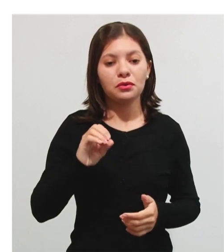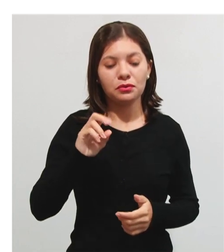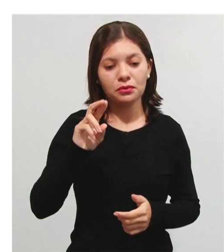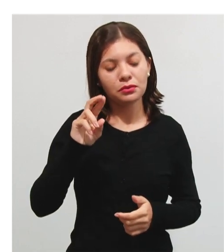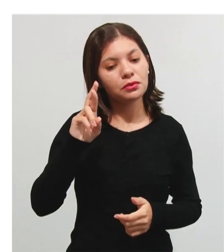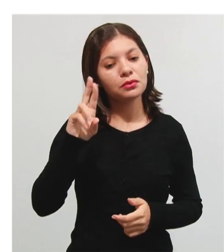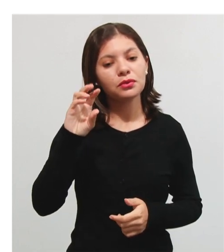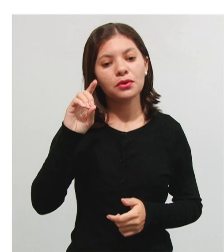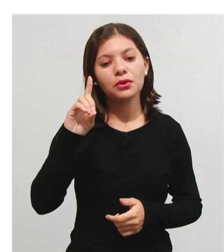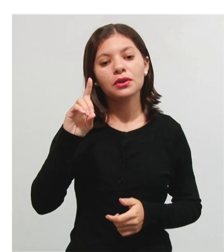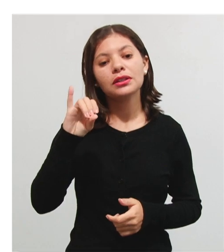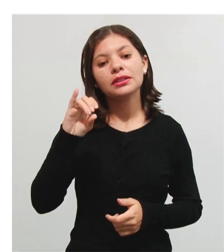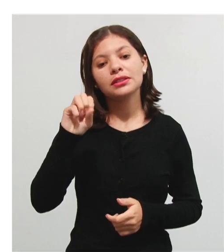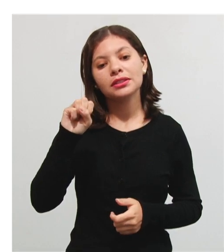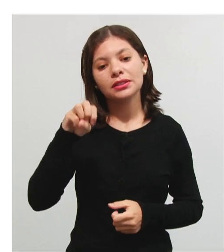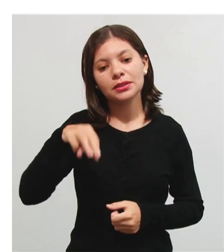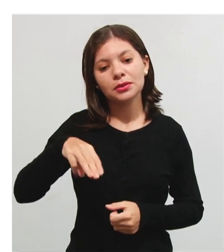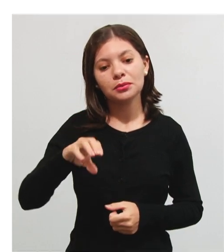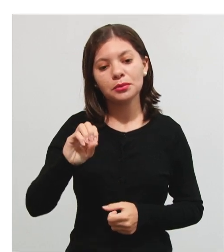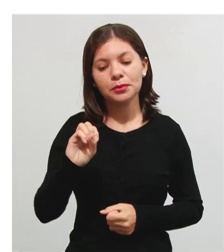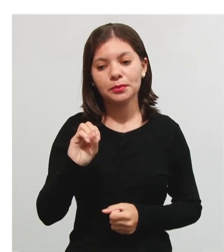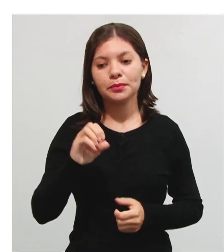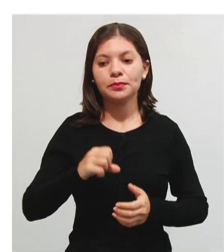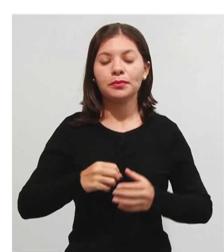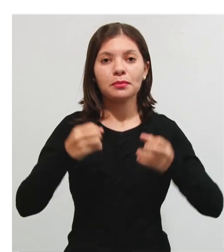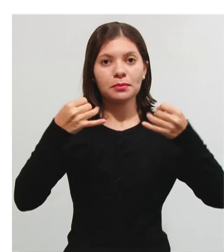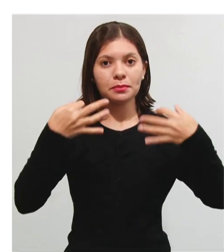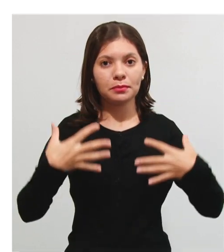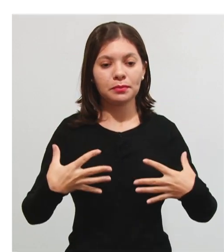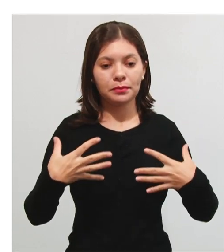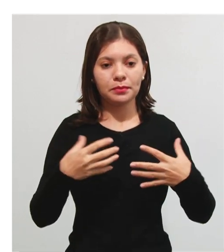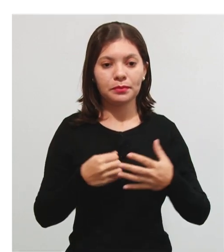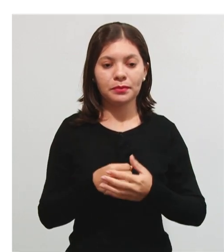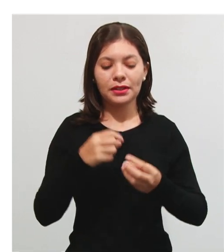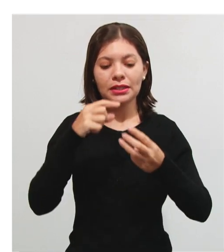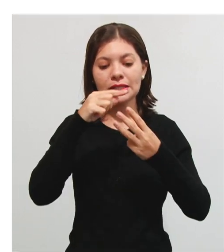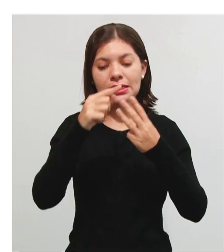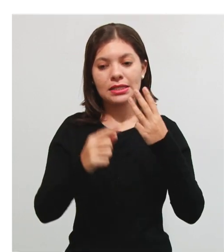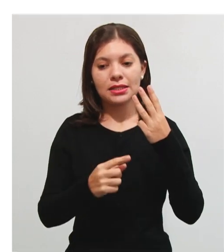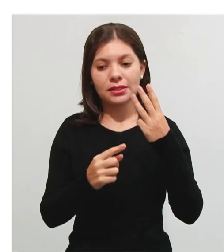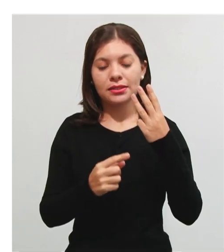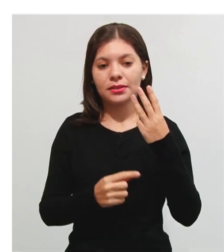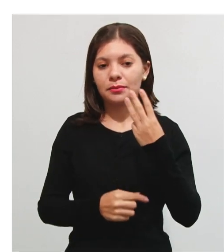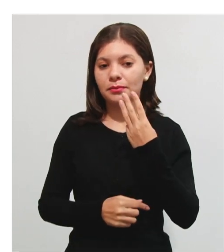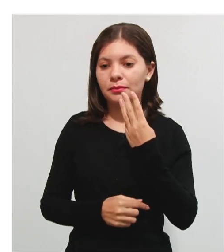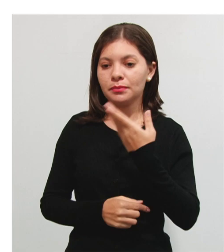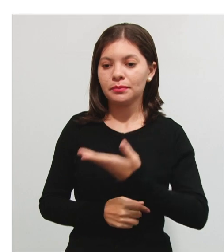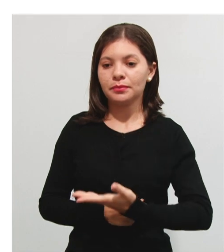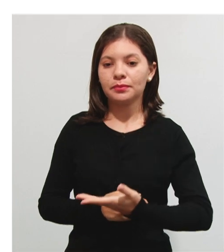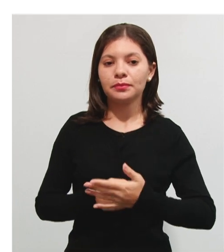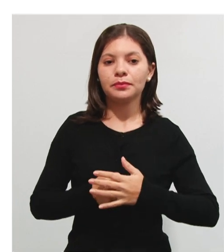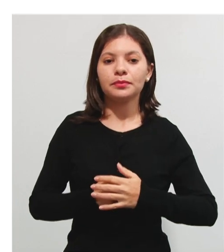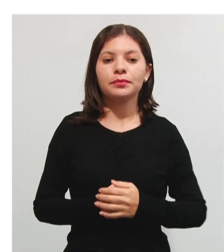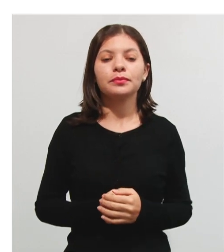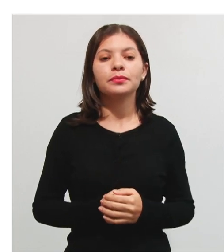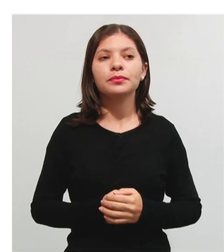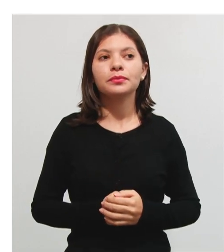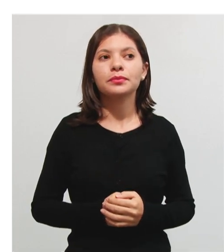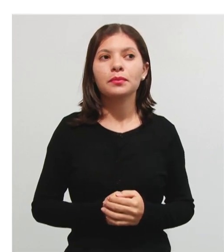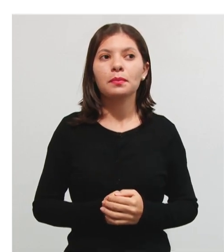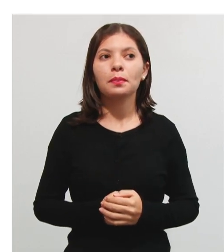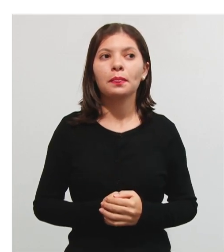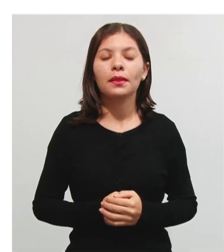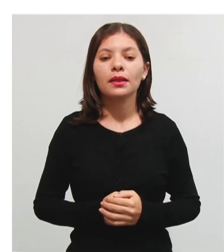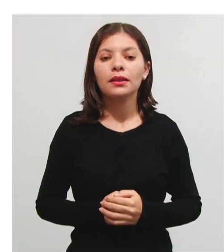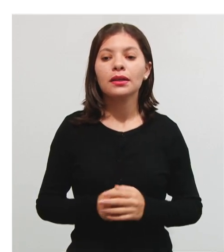o Toyotismo estão aqui mais para que a gente consiga exemplificar essas três primeiras. A produção em série, ela tem a